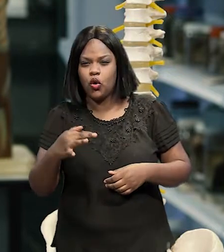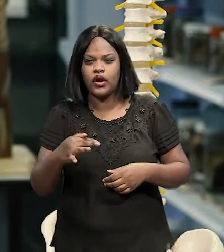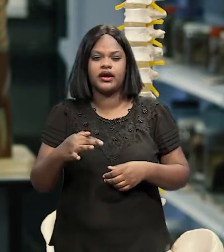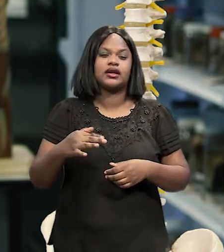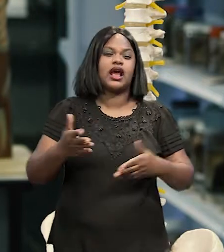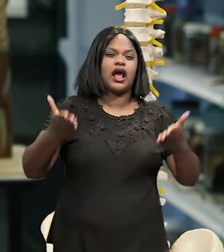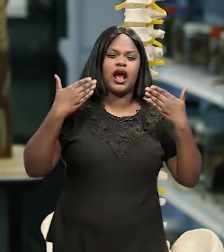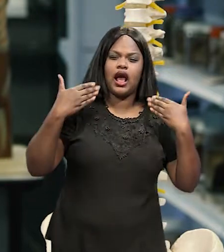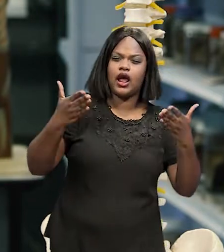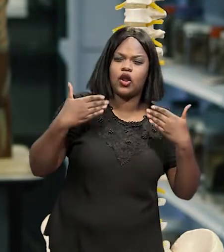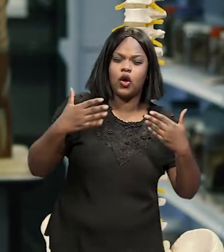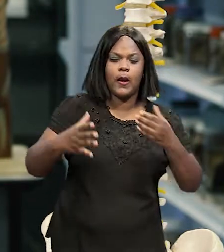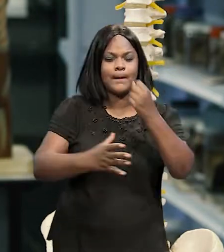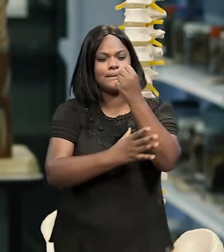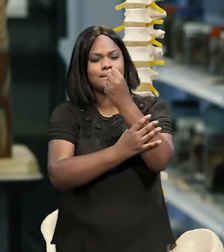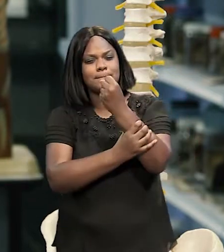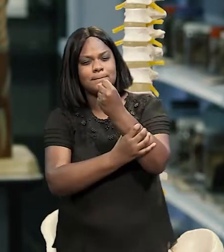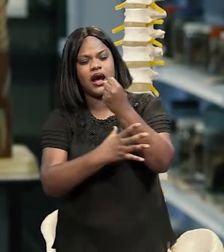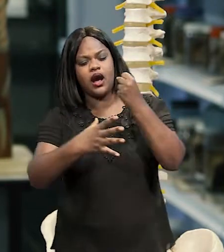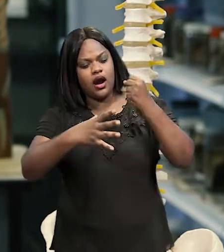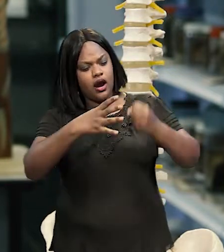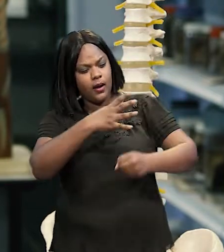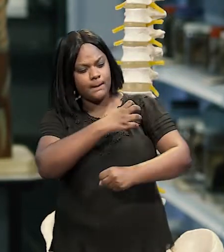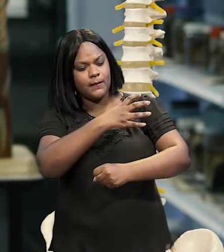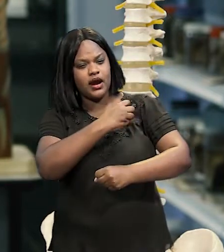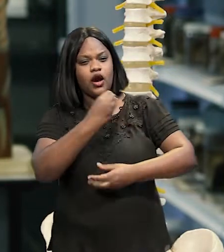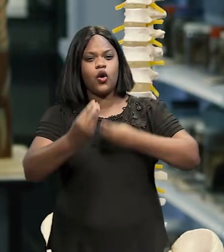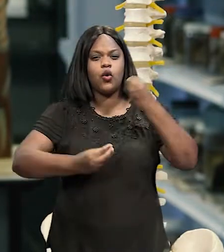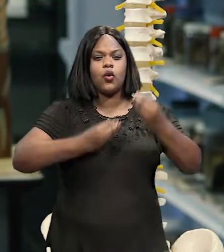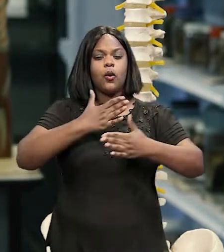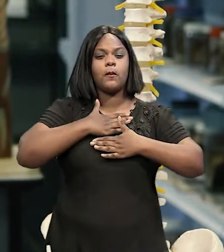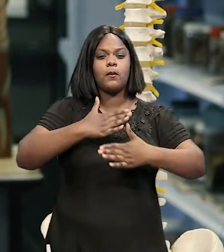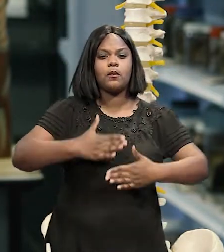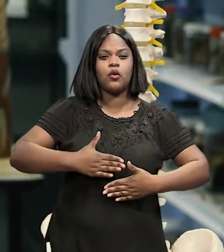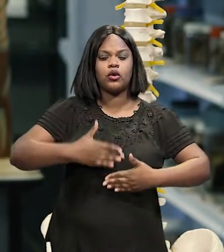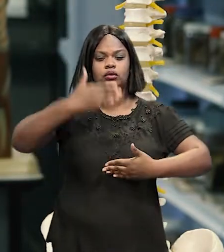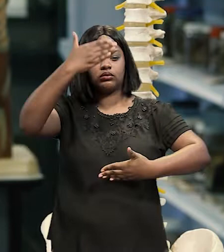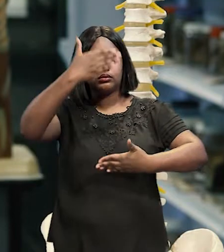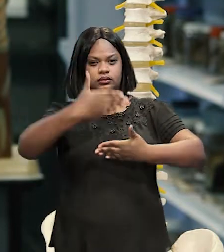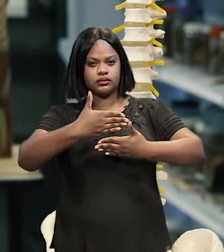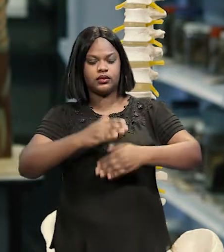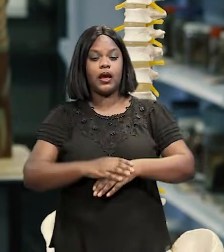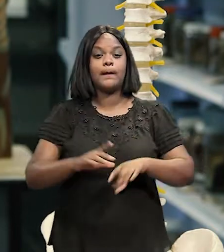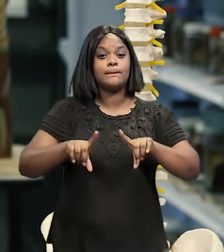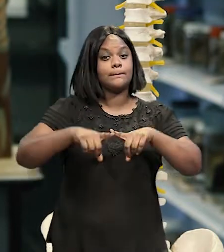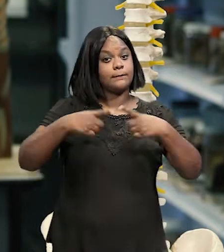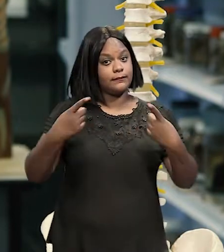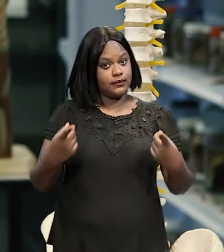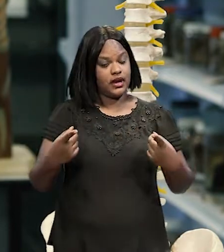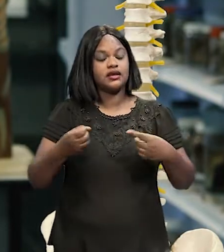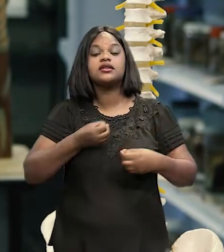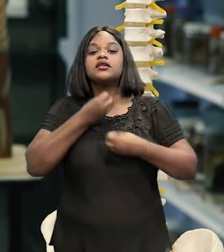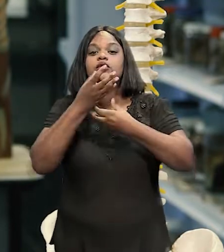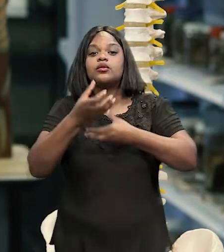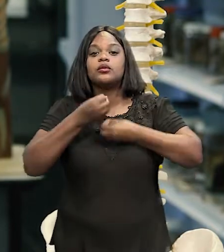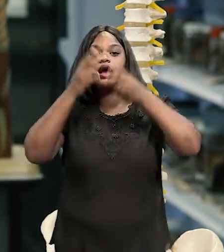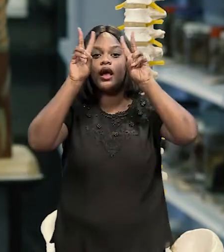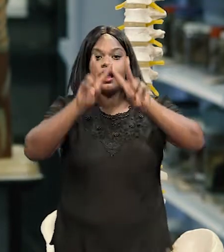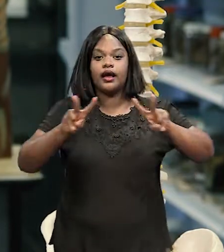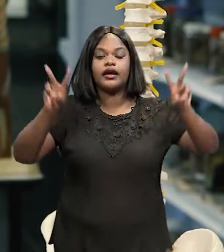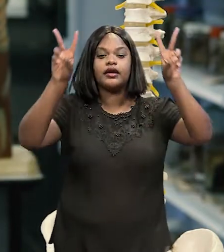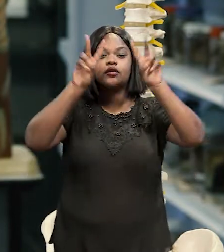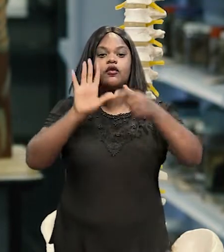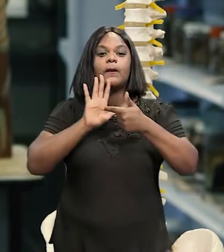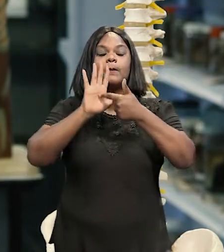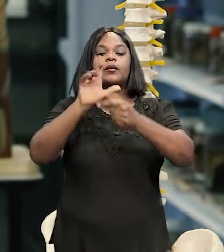temperatura, tato, pressão e posição do corpo. Mas se nós estivermos falando, por exemplo, de uma informação visual, essa informação vai